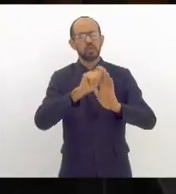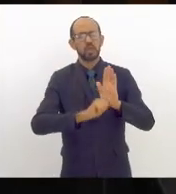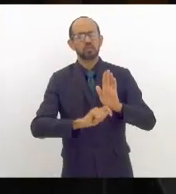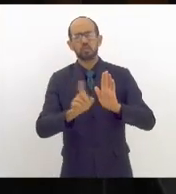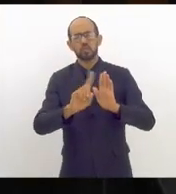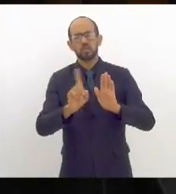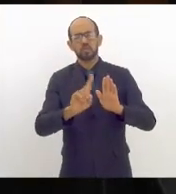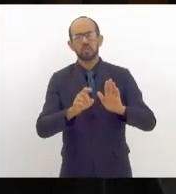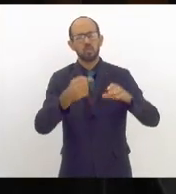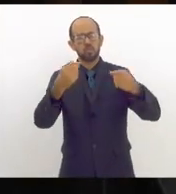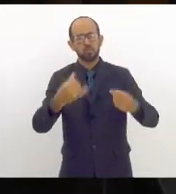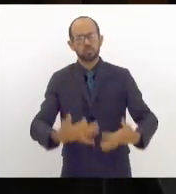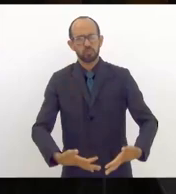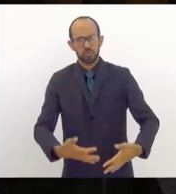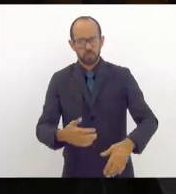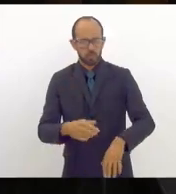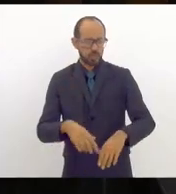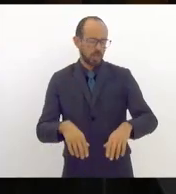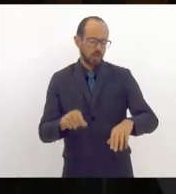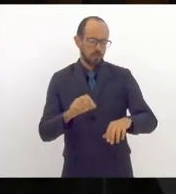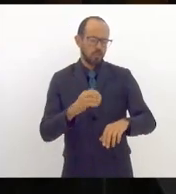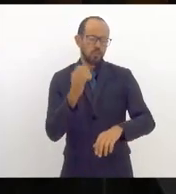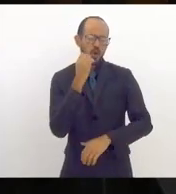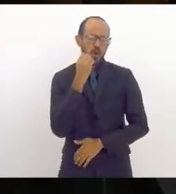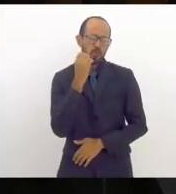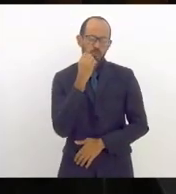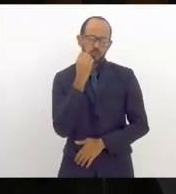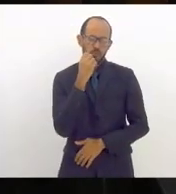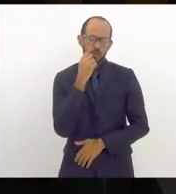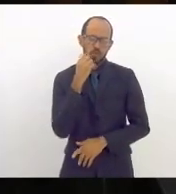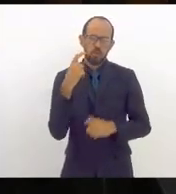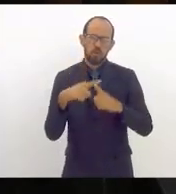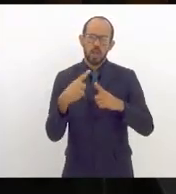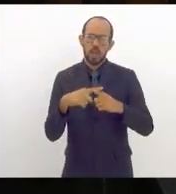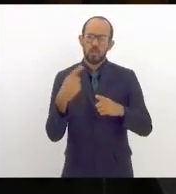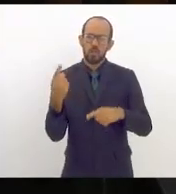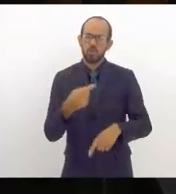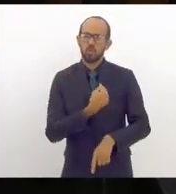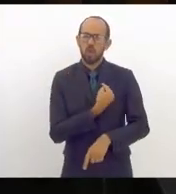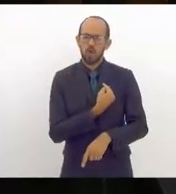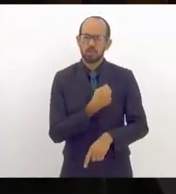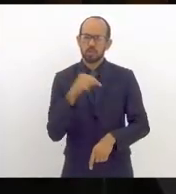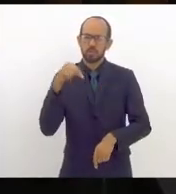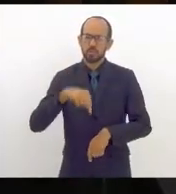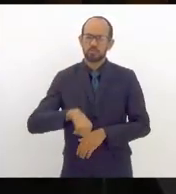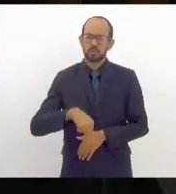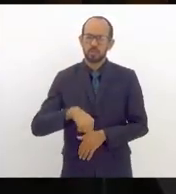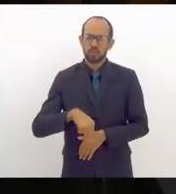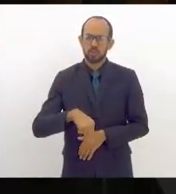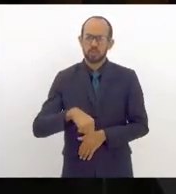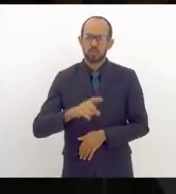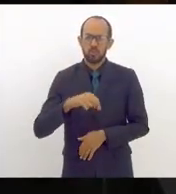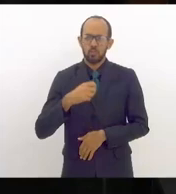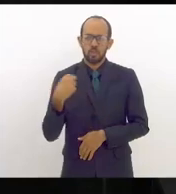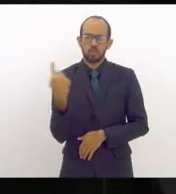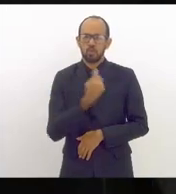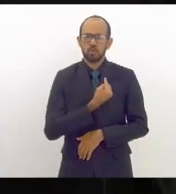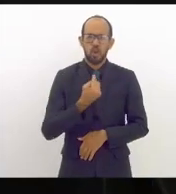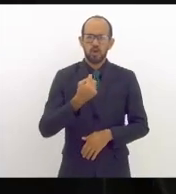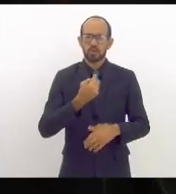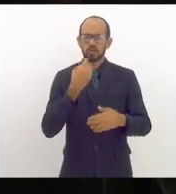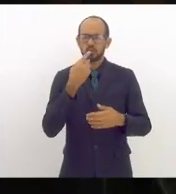e não faz ressalva por um motivo Óbvio quando nós estamos aqui quando nós nos